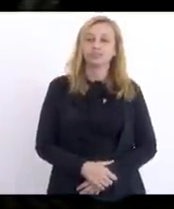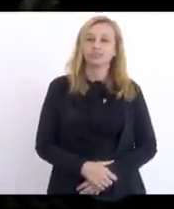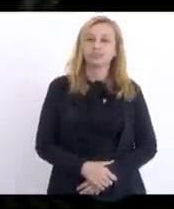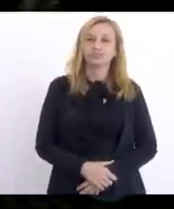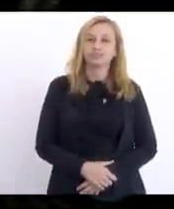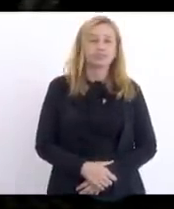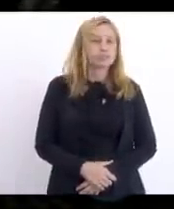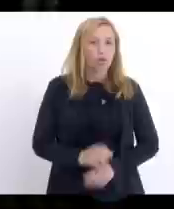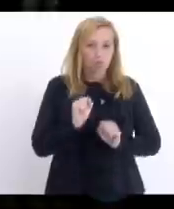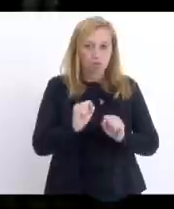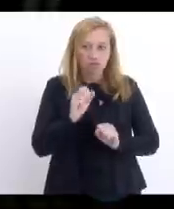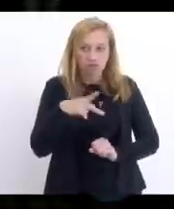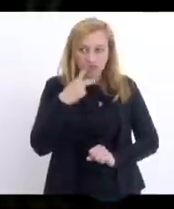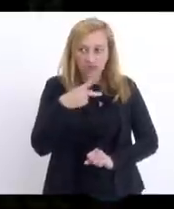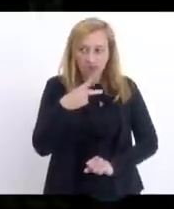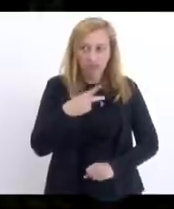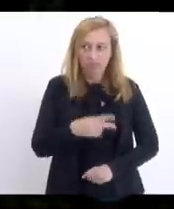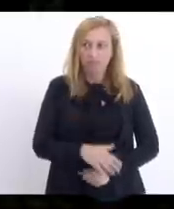Posso falar?